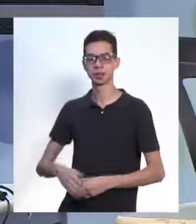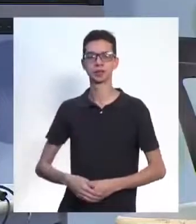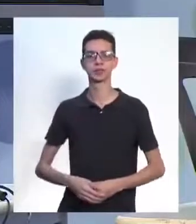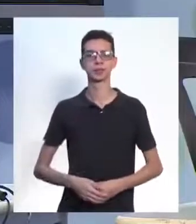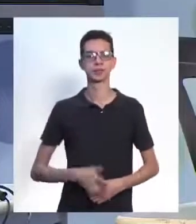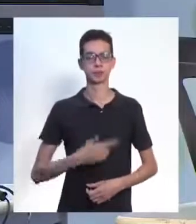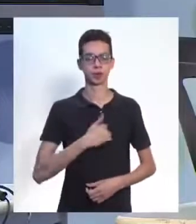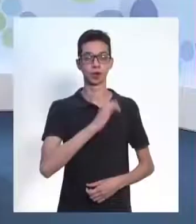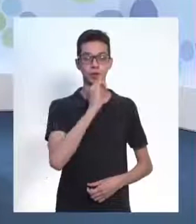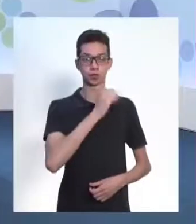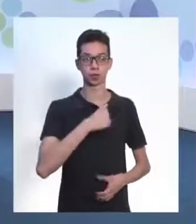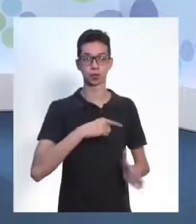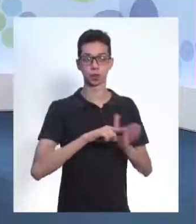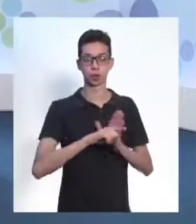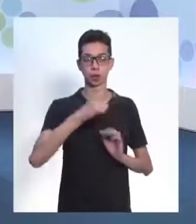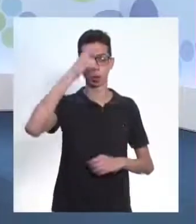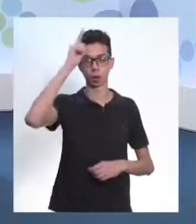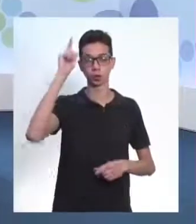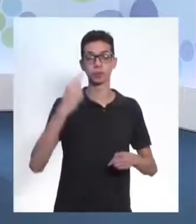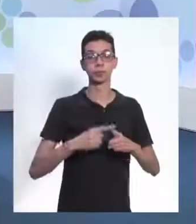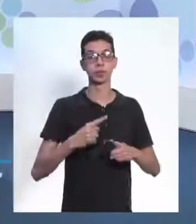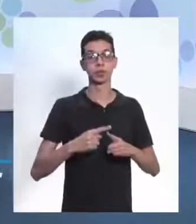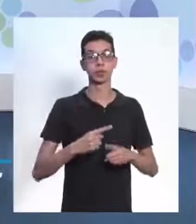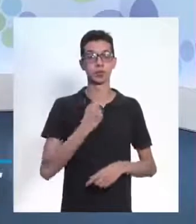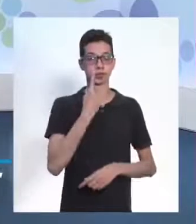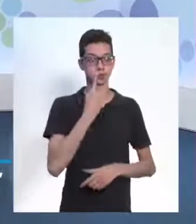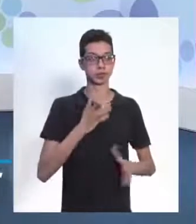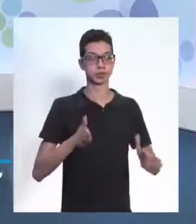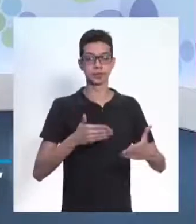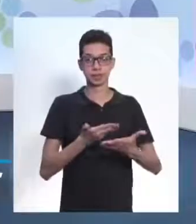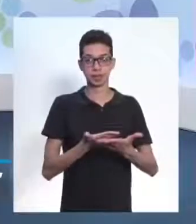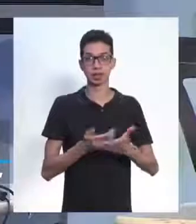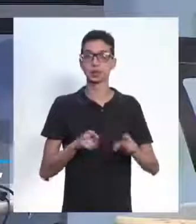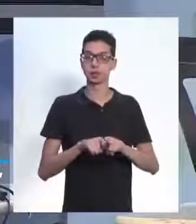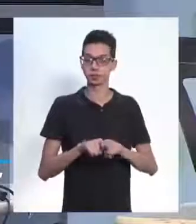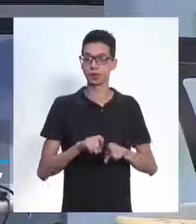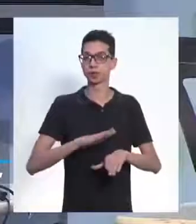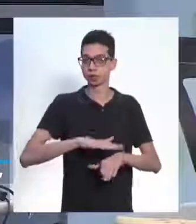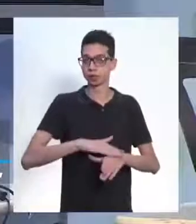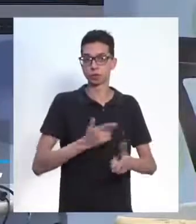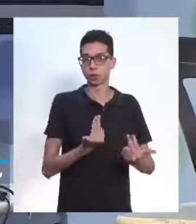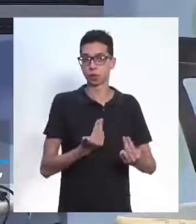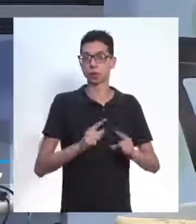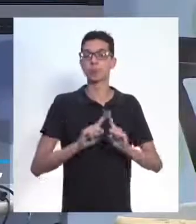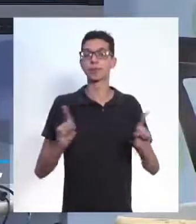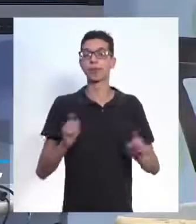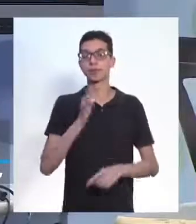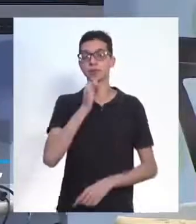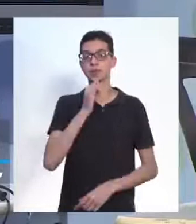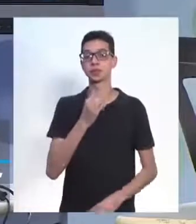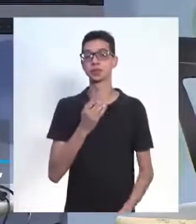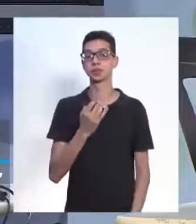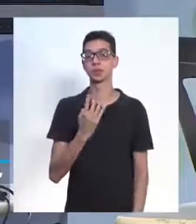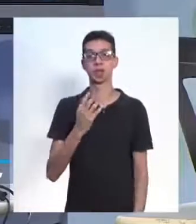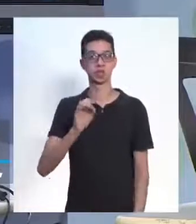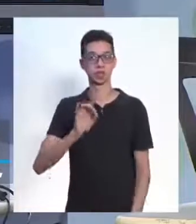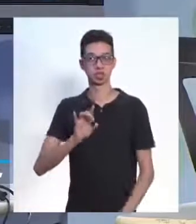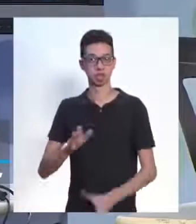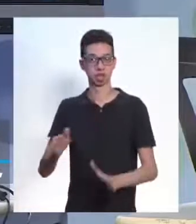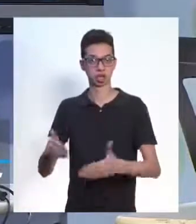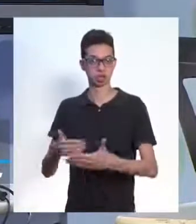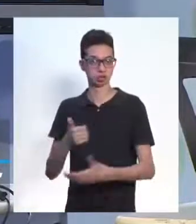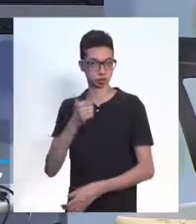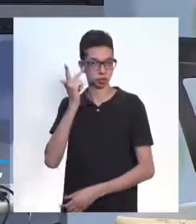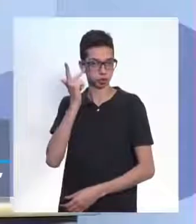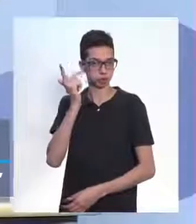te questionei isso ontem, porque em sala de aula a gente também faz isso, só que nós estamos com 40 lá dentro. Então, fica tranquilo,